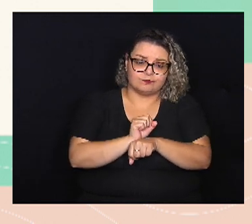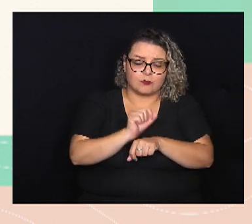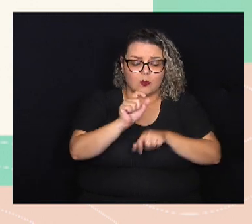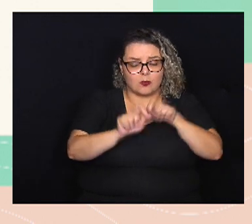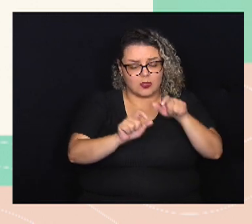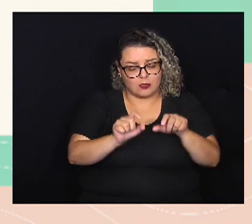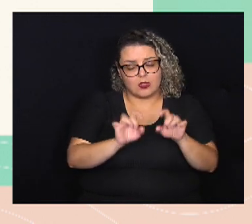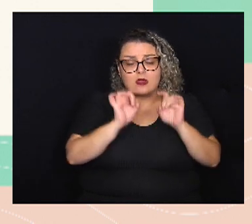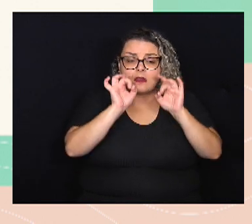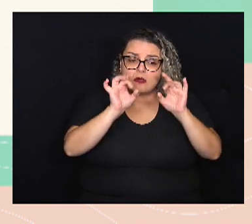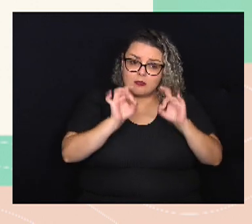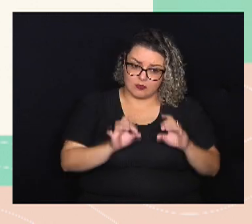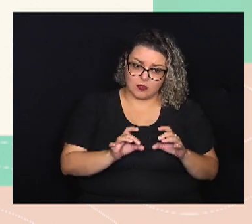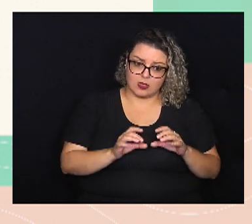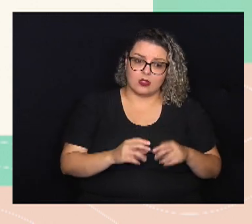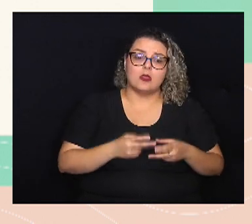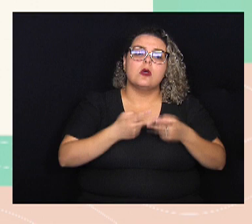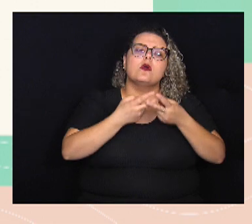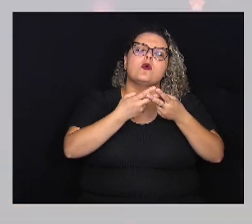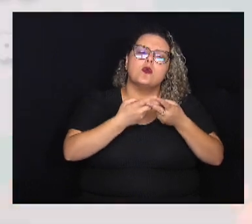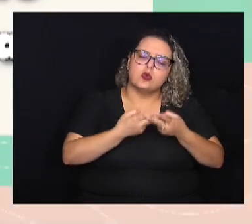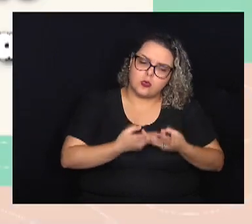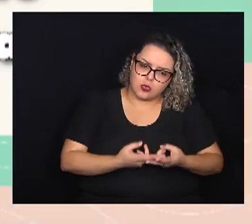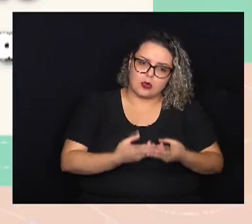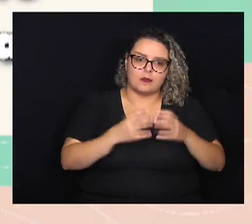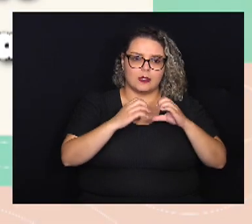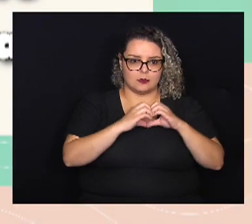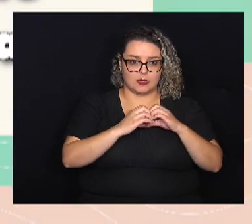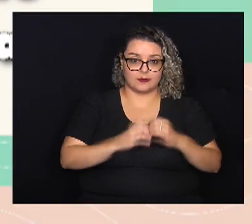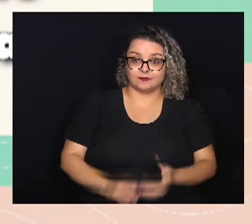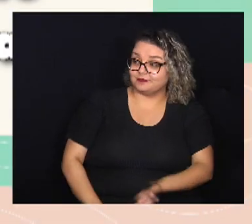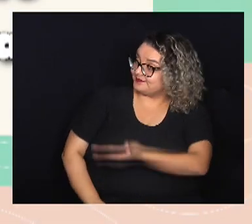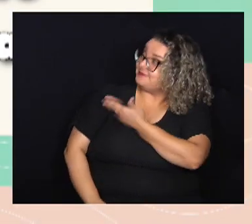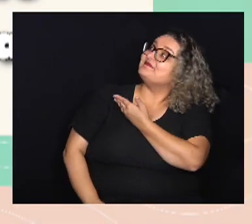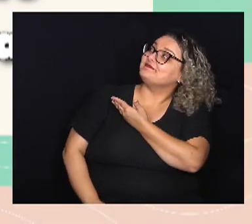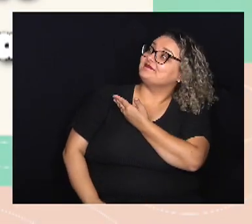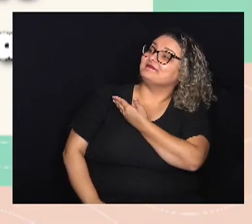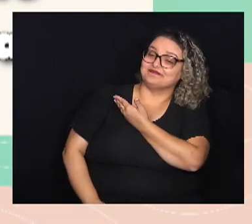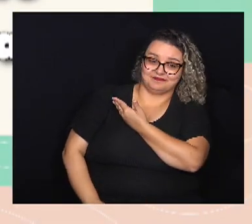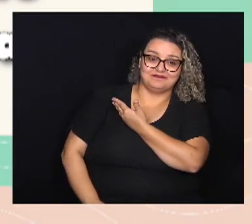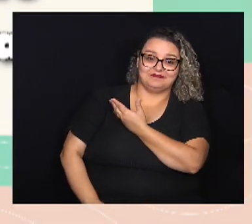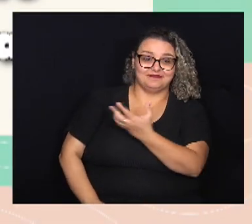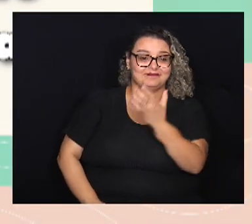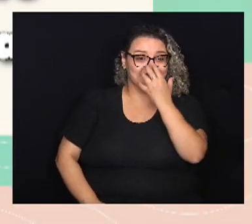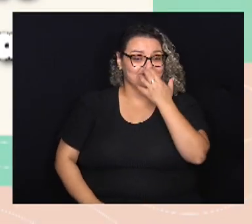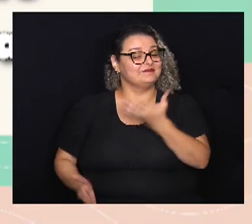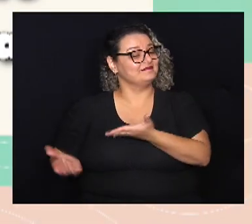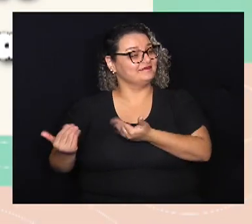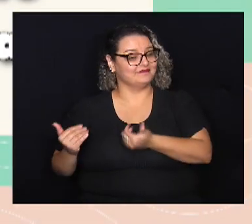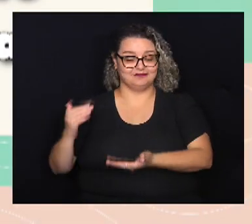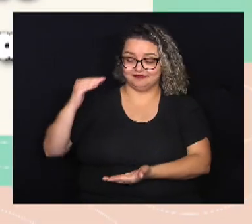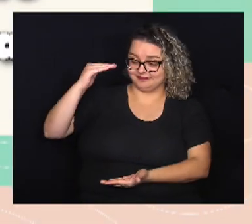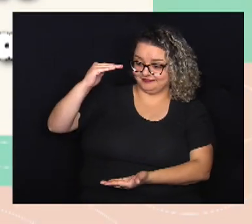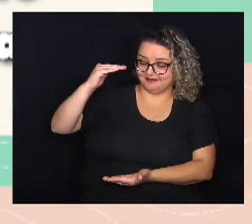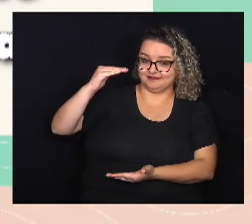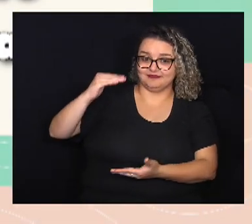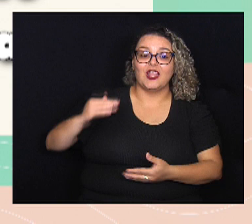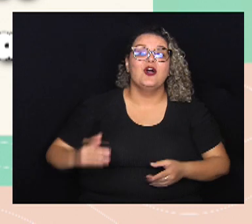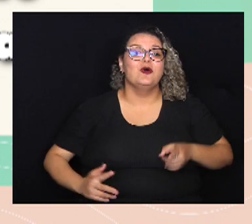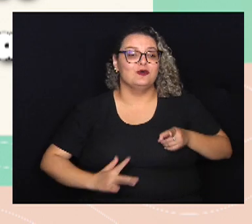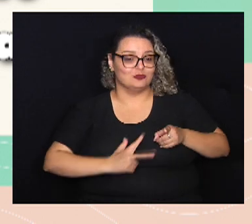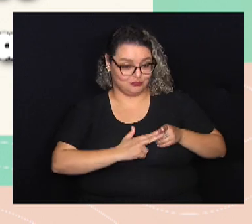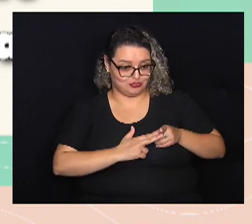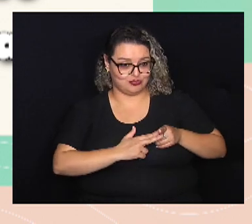especial e com muita paciência para amá-lo Caju é um cachorro jovem porte médio castrado